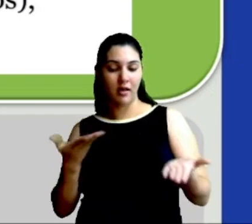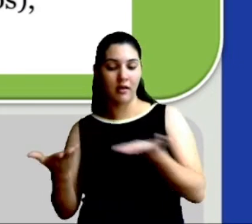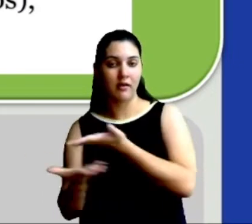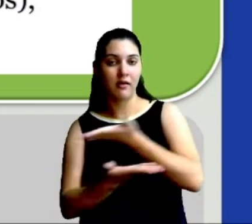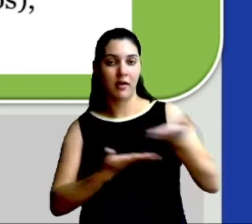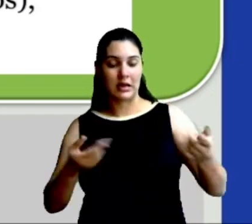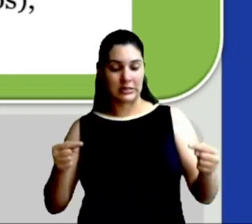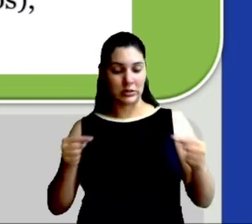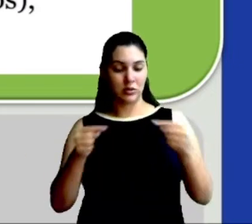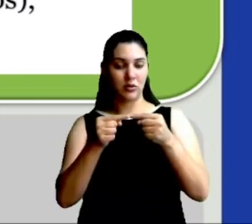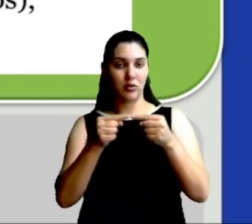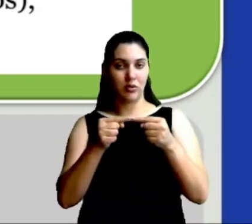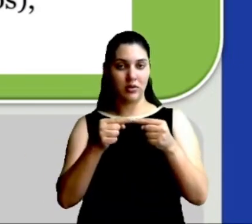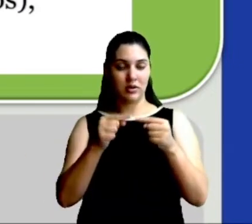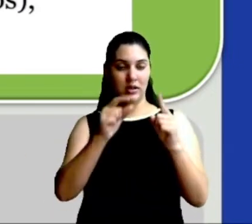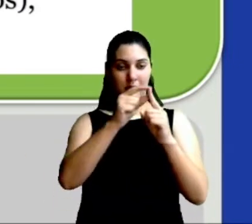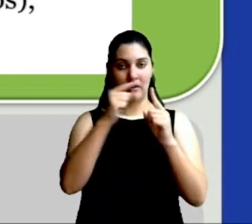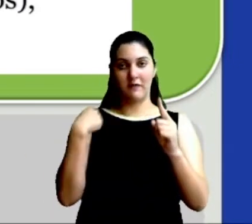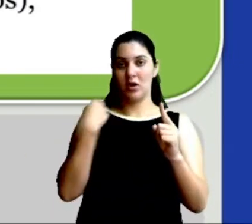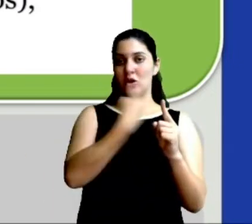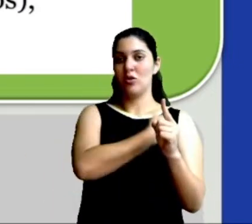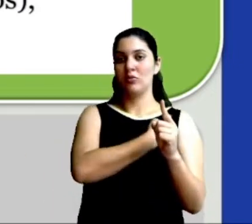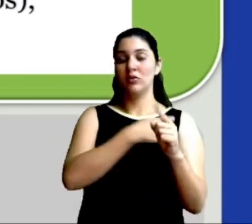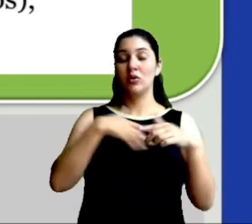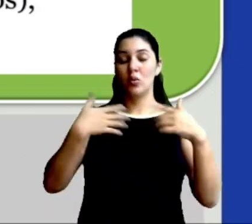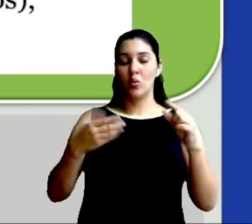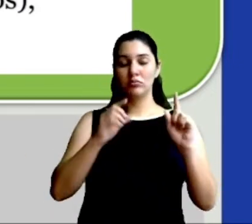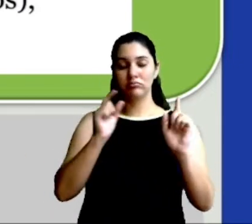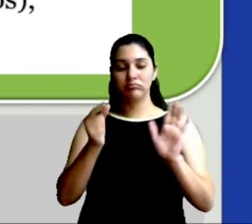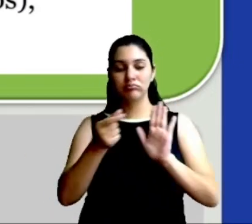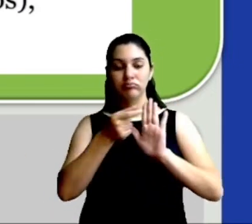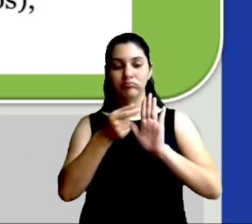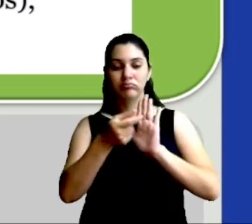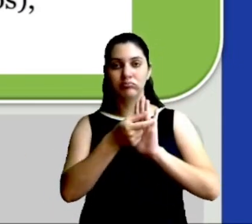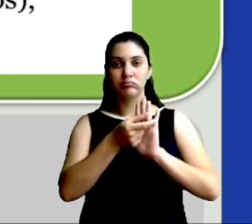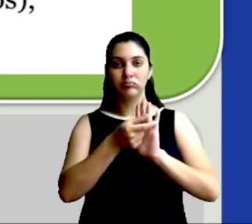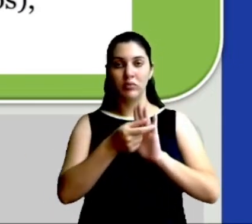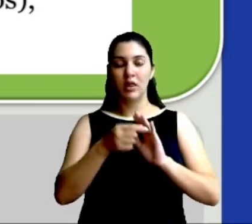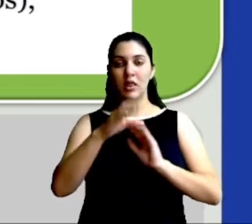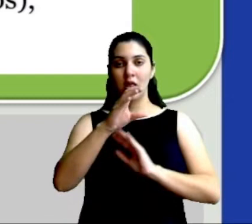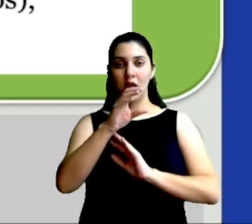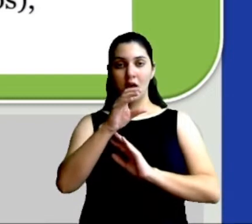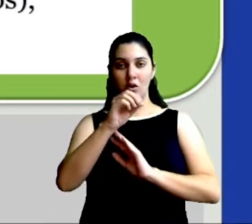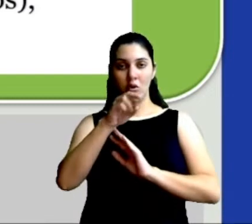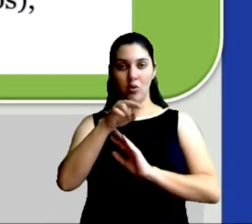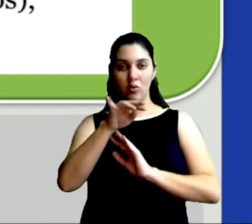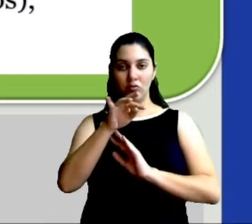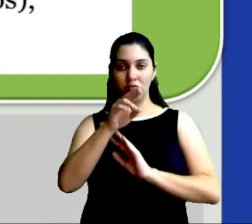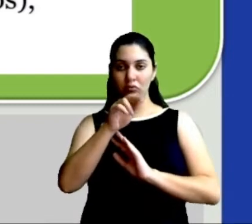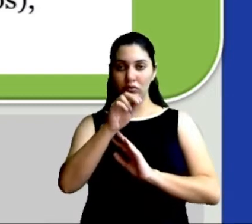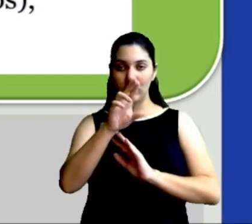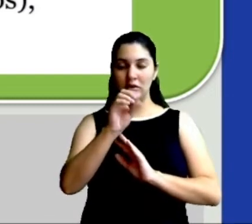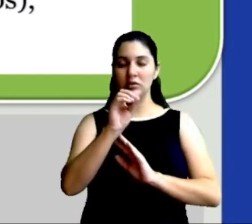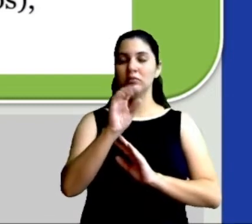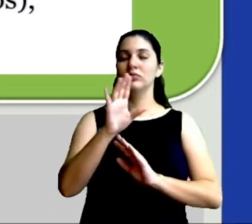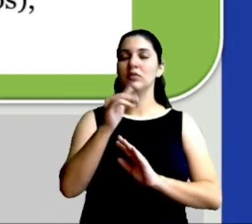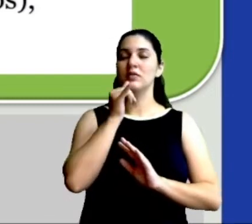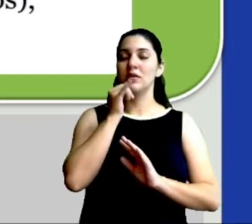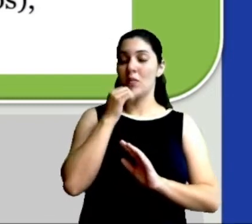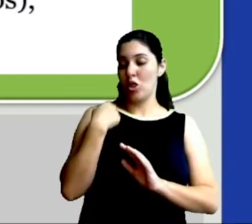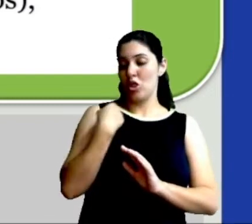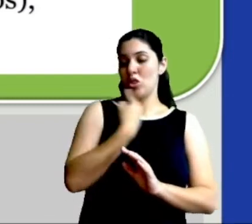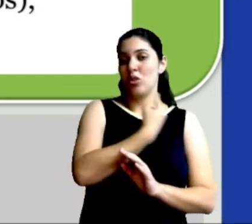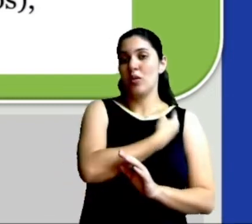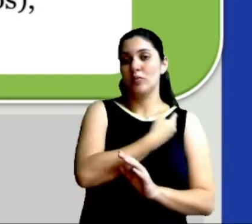essa concordância com o nós. E quando a gente vai colocar isso aí na conjugação, eu não posso falar que nós estuda.